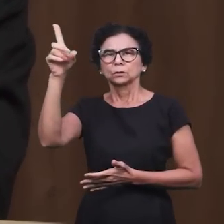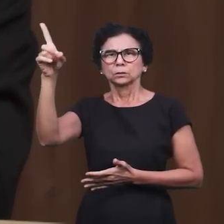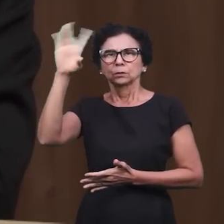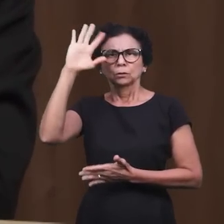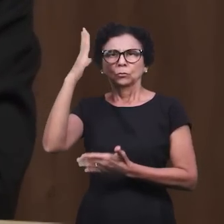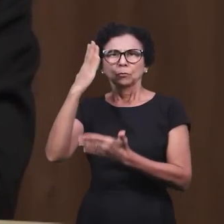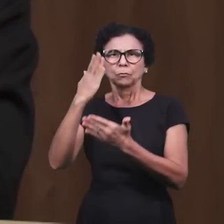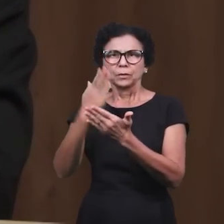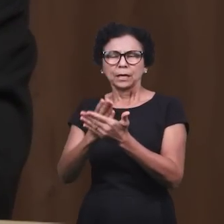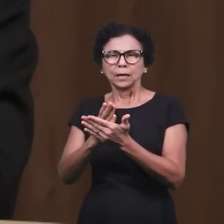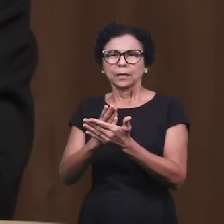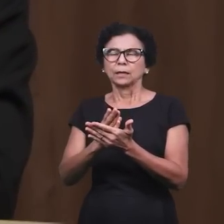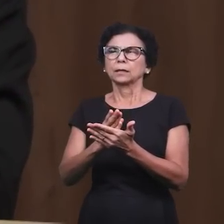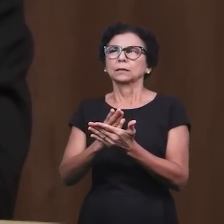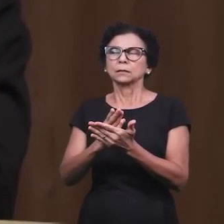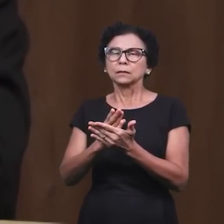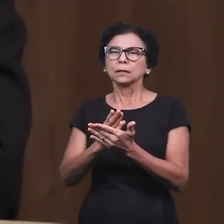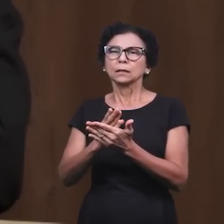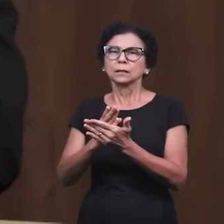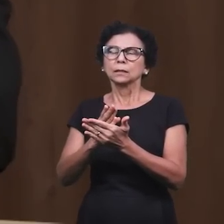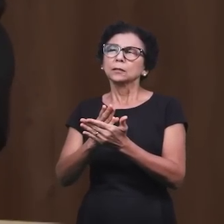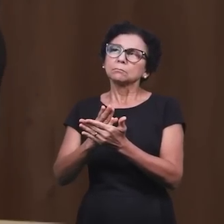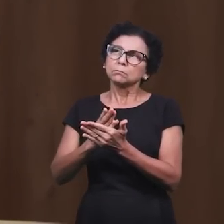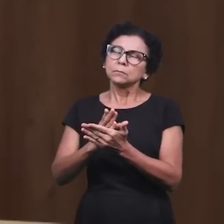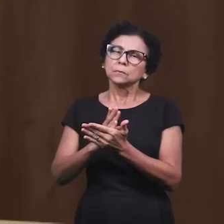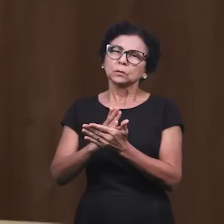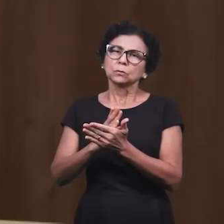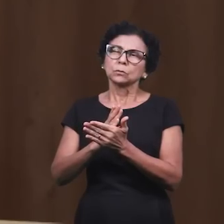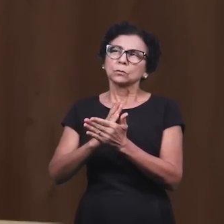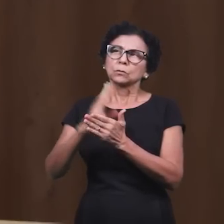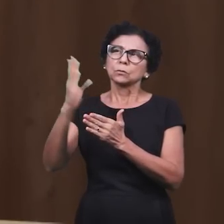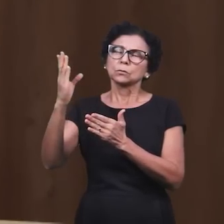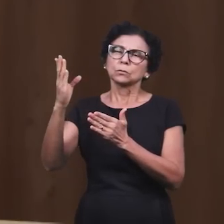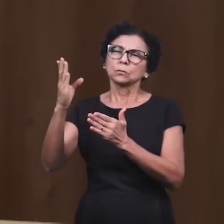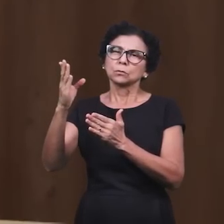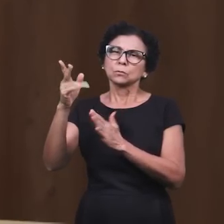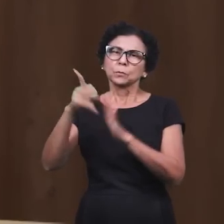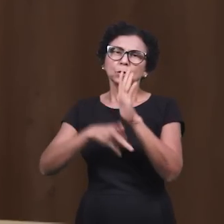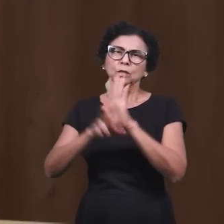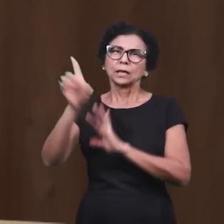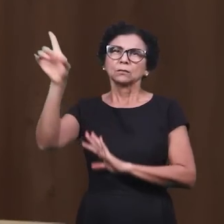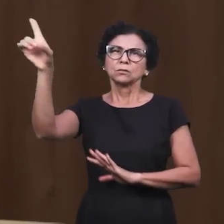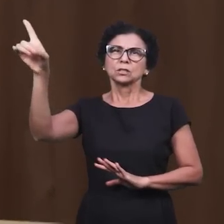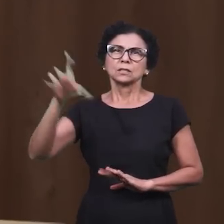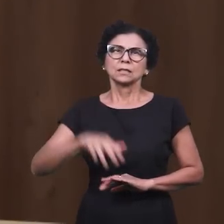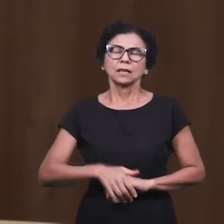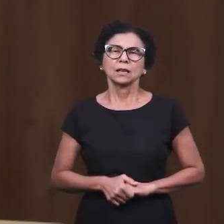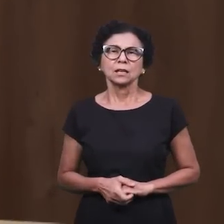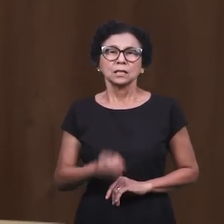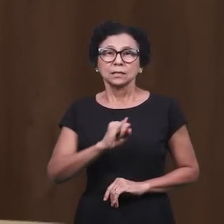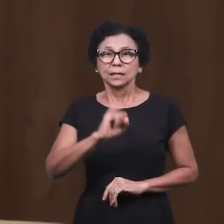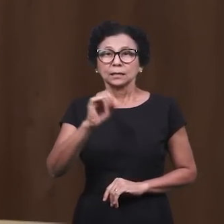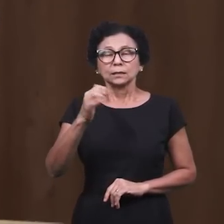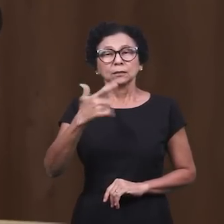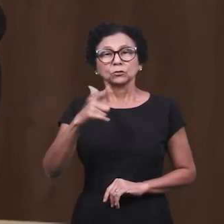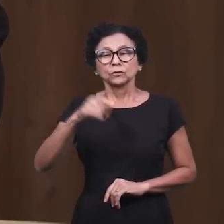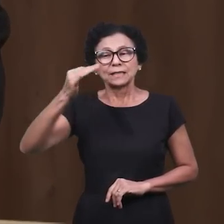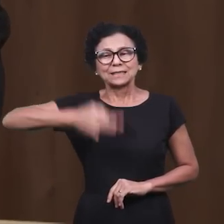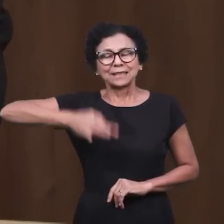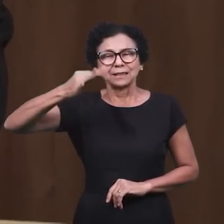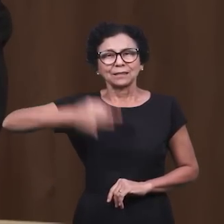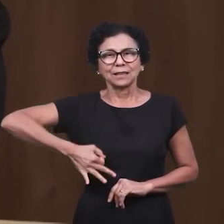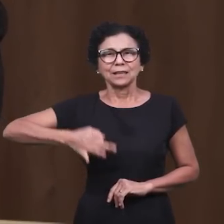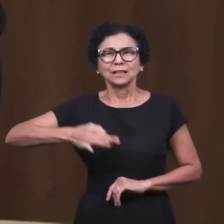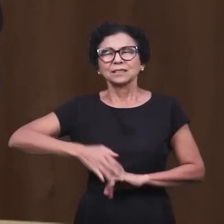Porque se ele não tiver convicção do que o Senhor tem para ele, quando vê os obstáculos, desiste. Não sei se vai dar. Criam